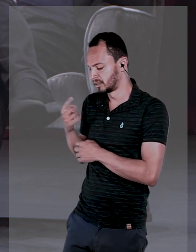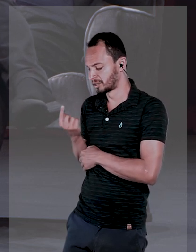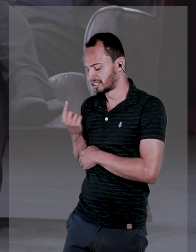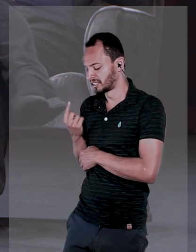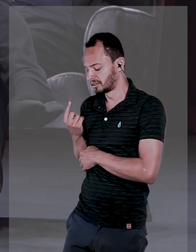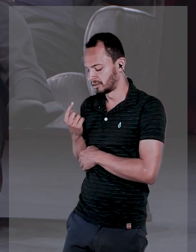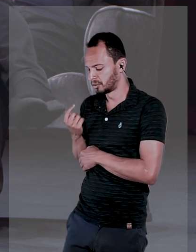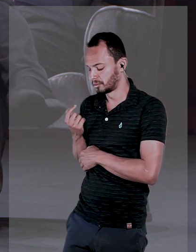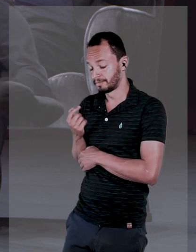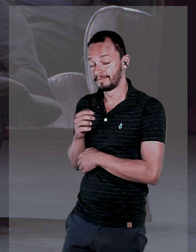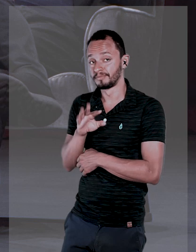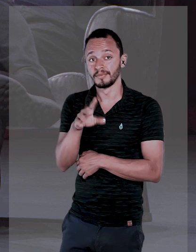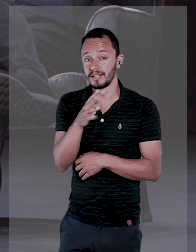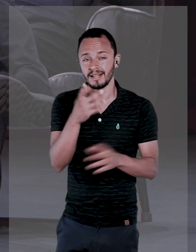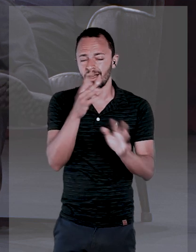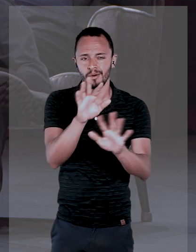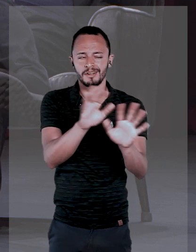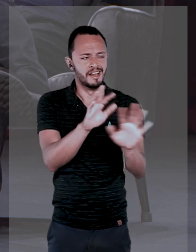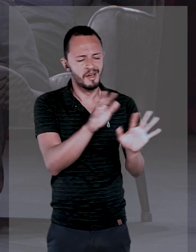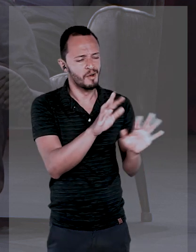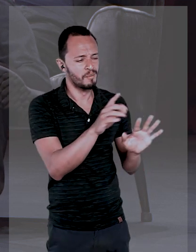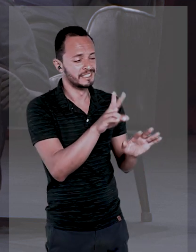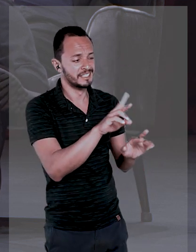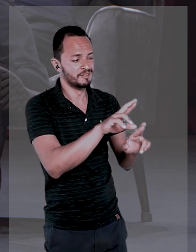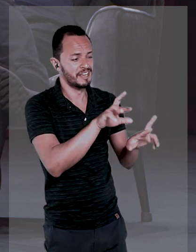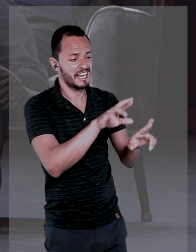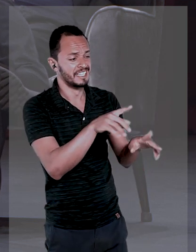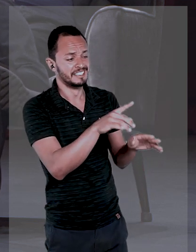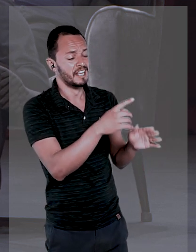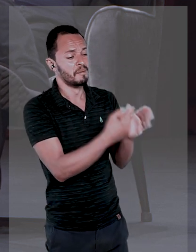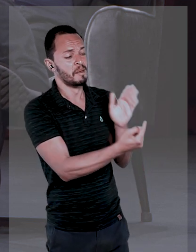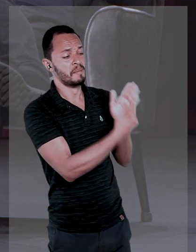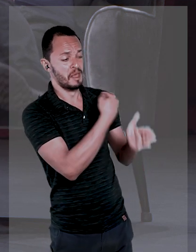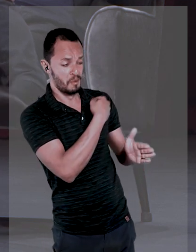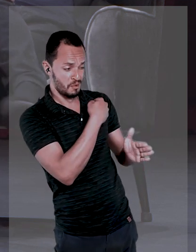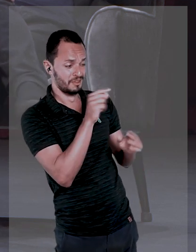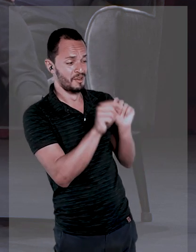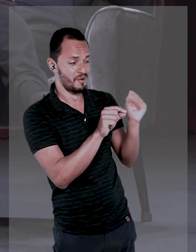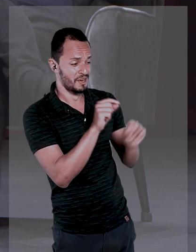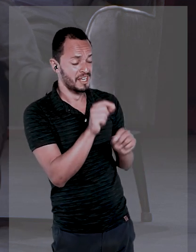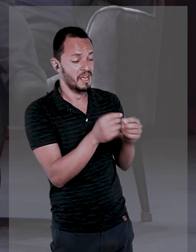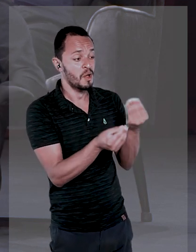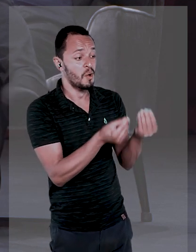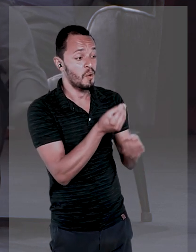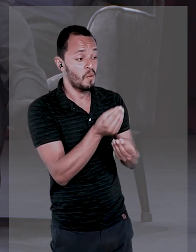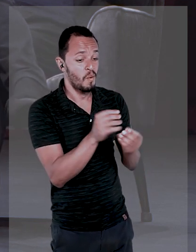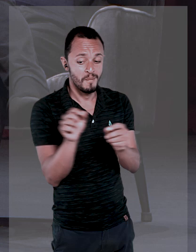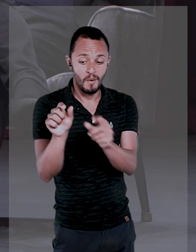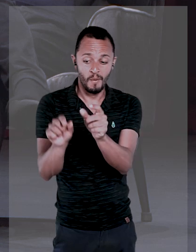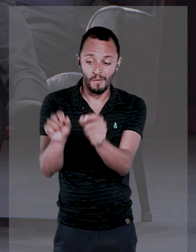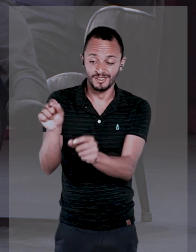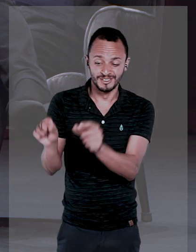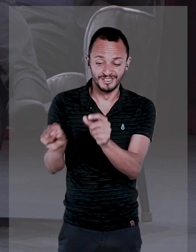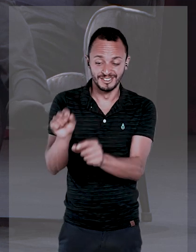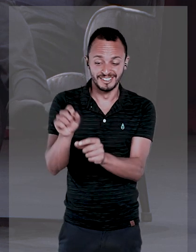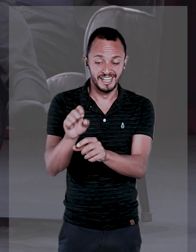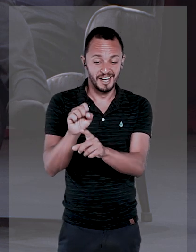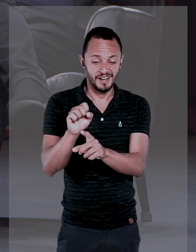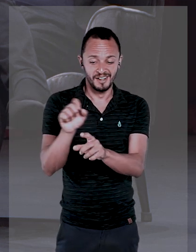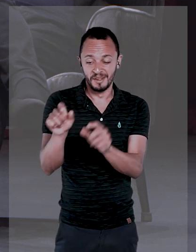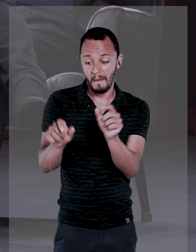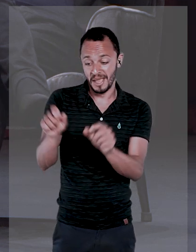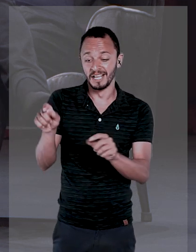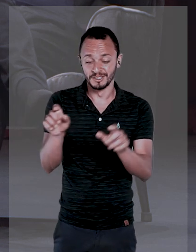isso assim. Eu não sei porque é que eu estou a dizer isso. A sua pergunta era sobre a construção das personagens e